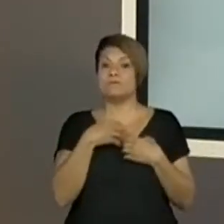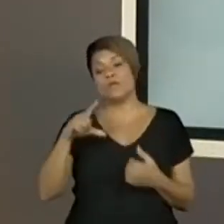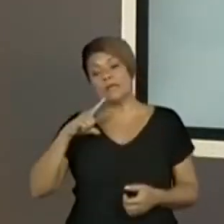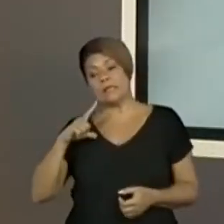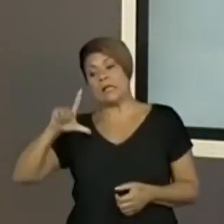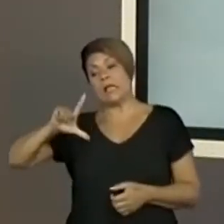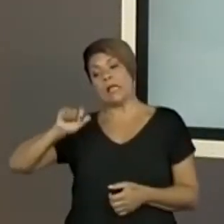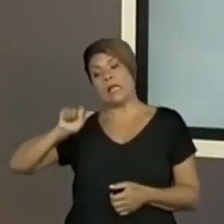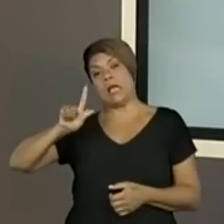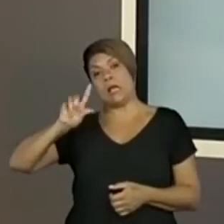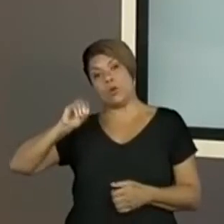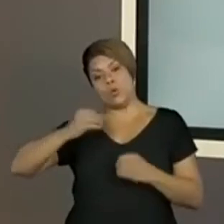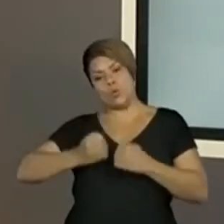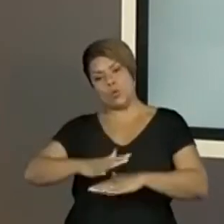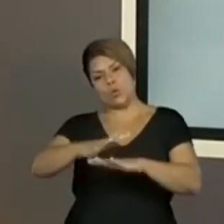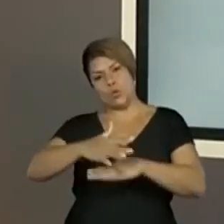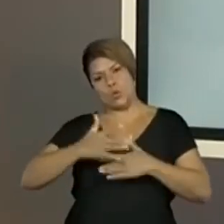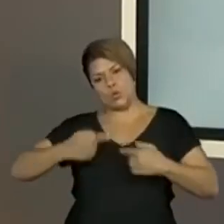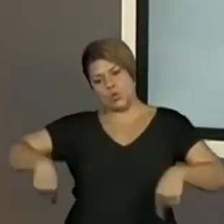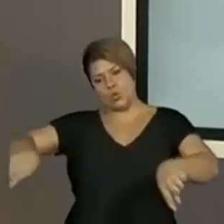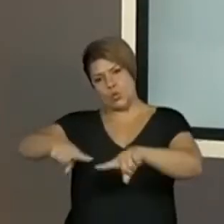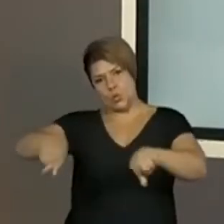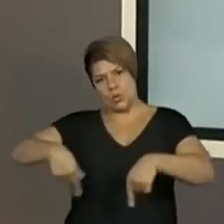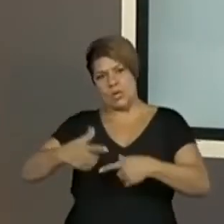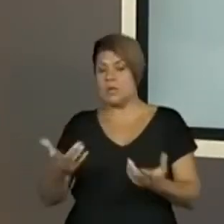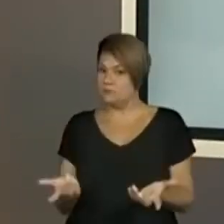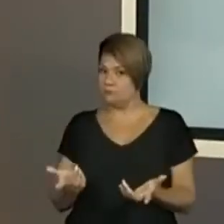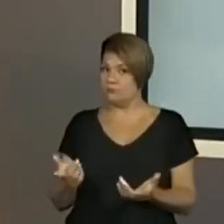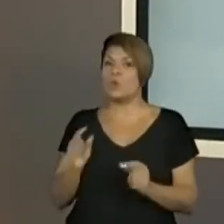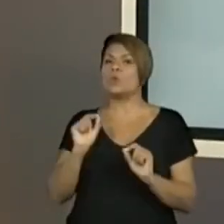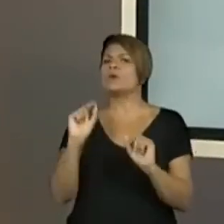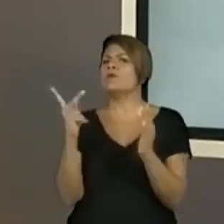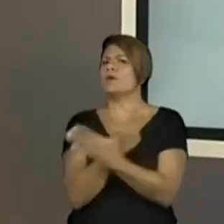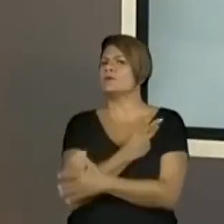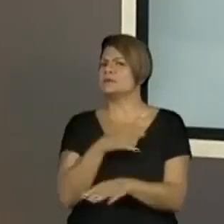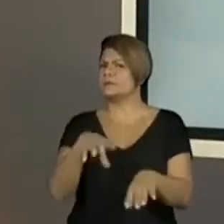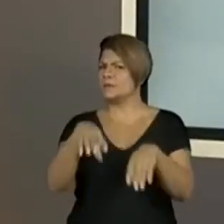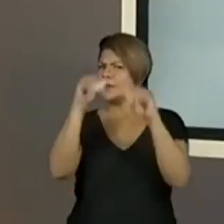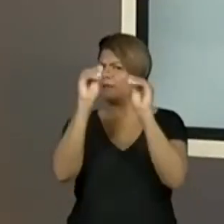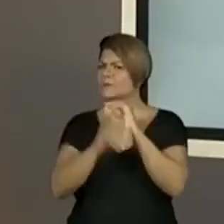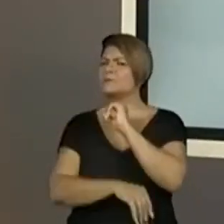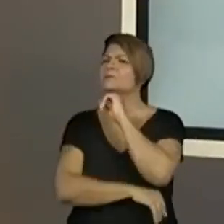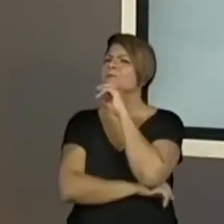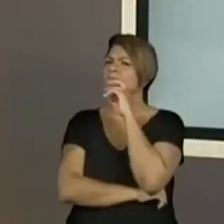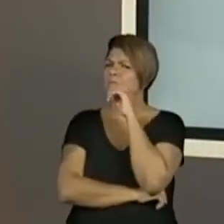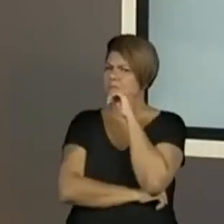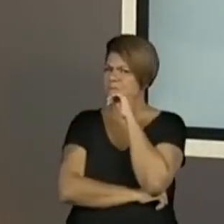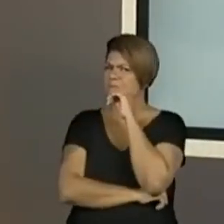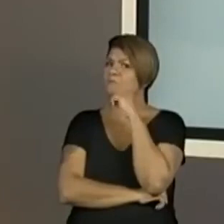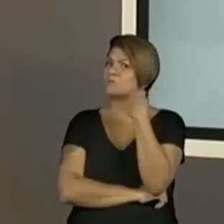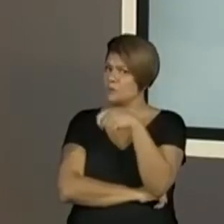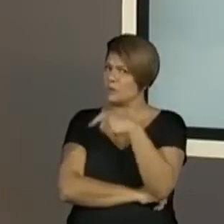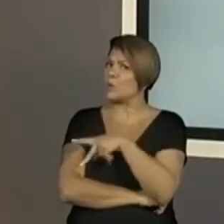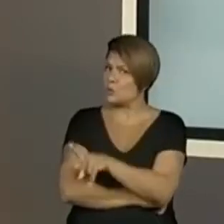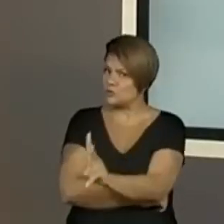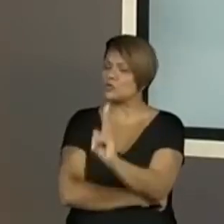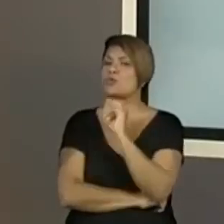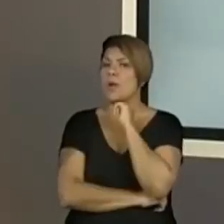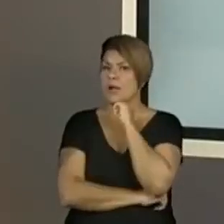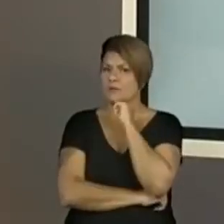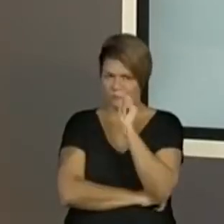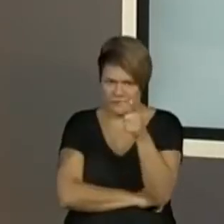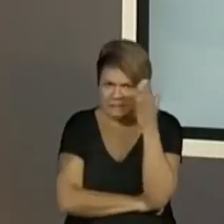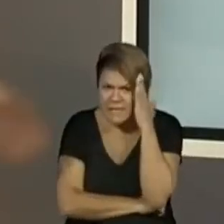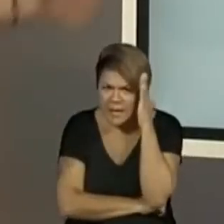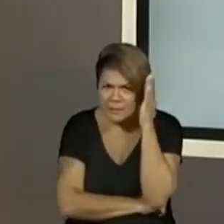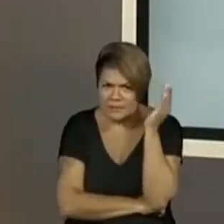com seres. O que será que vai acontecer nesse reino? Está vendo como a leitura ainda precisa continuar? Eu ainda não consigo